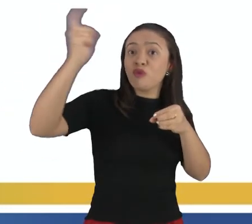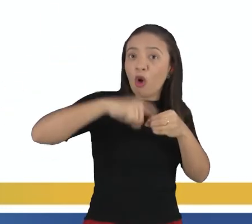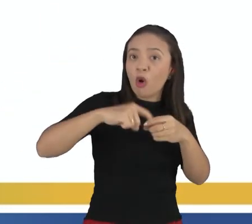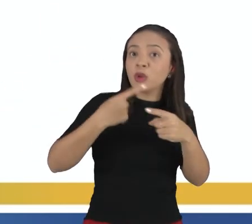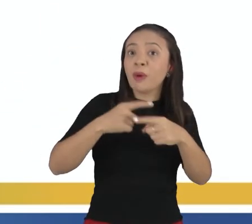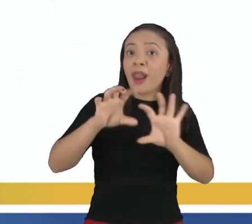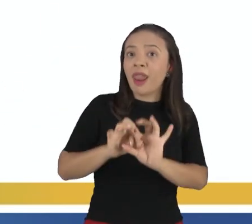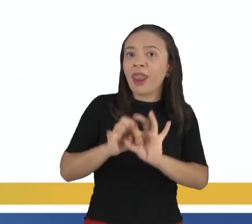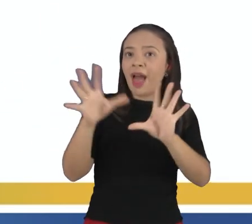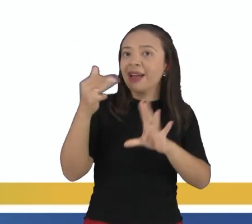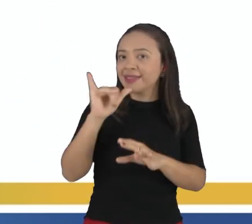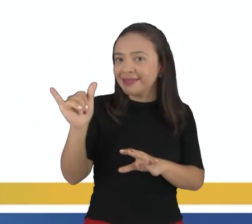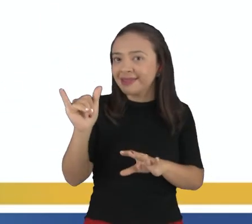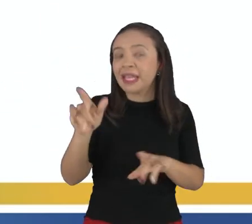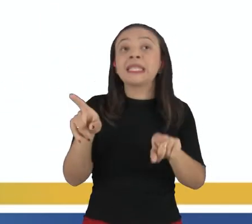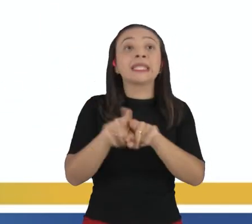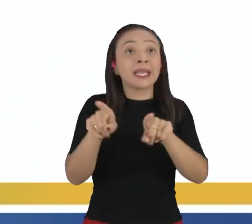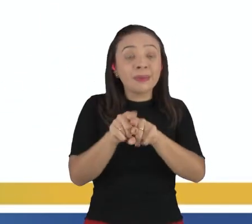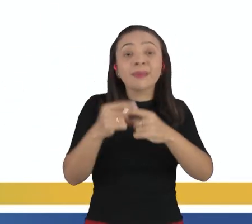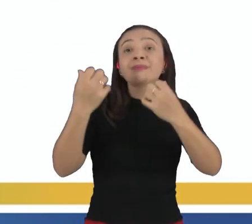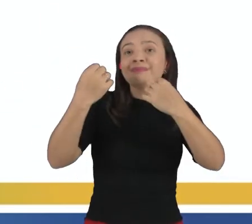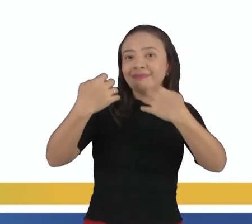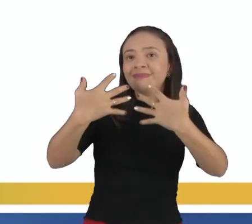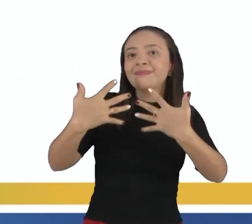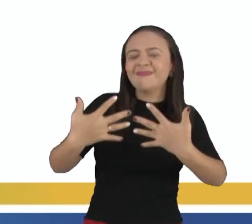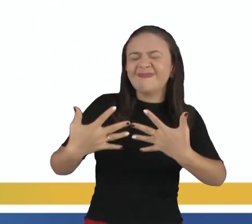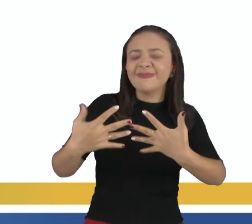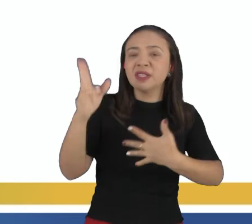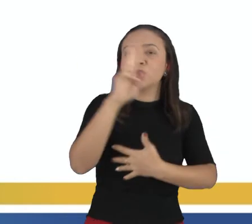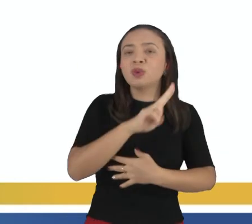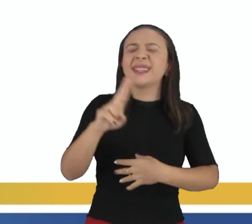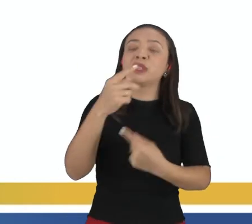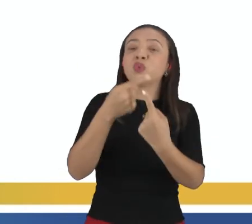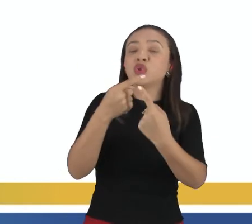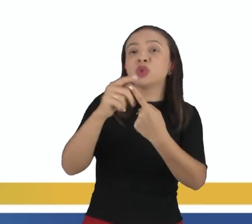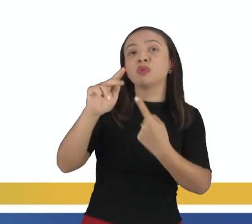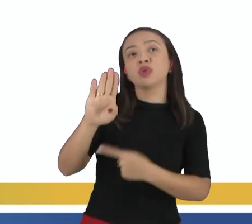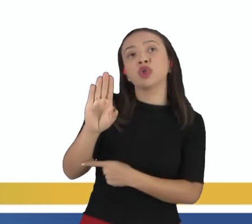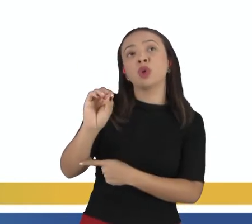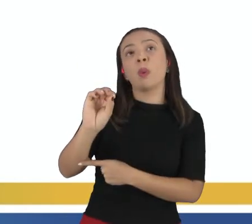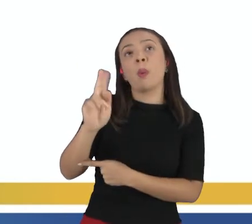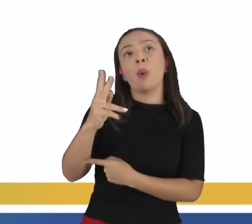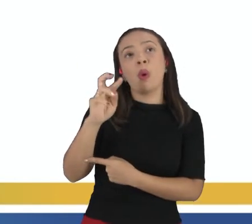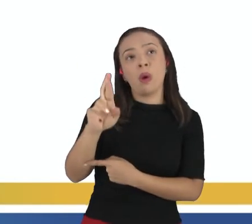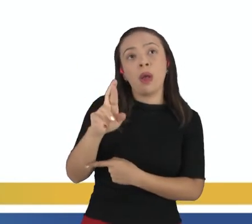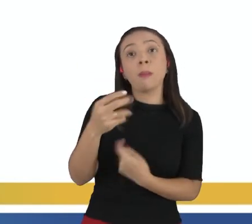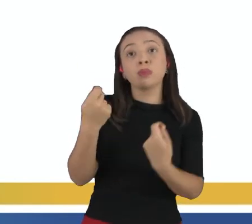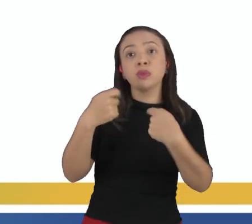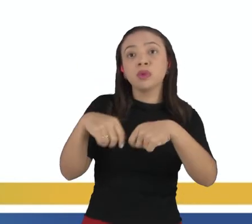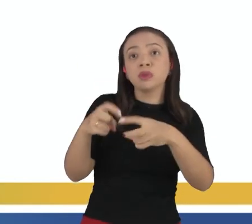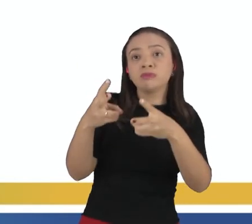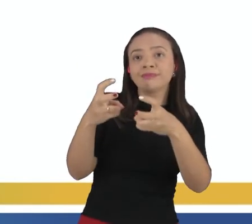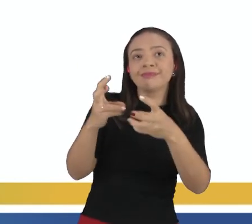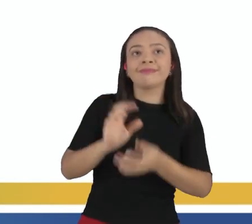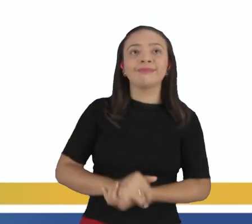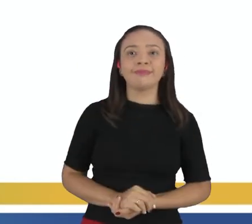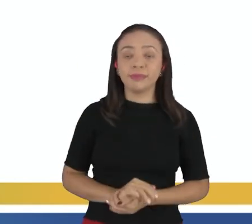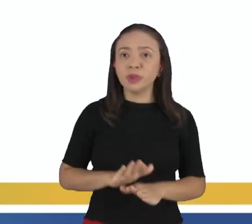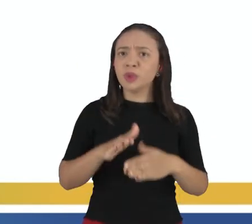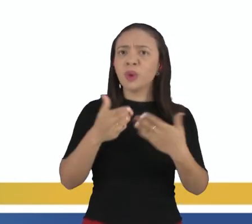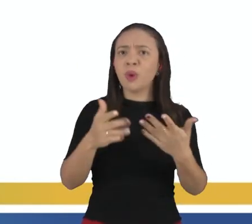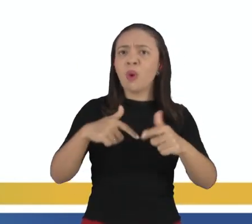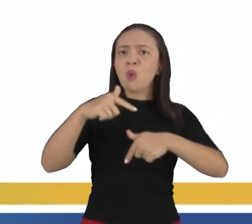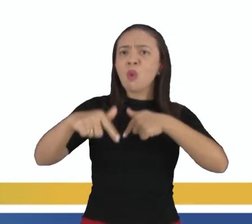energia, é a explicação, né, baseado no modelo atômico de Bohr, que a gente pode observar essas cores. Então, quais são os